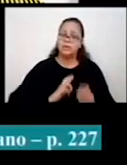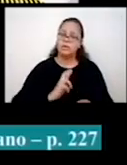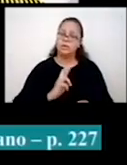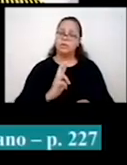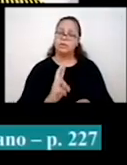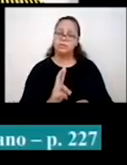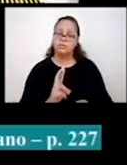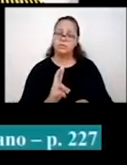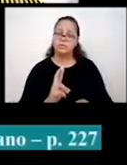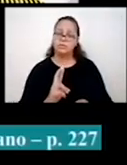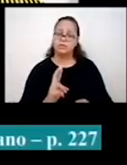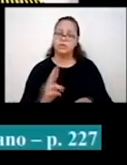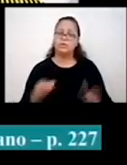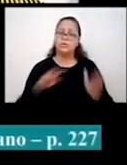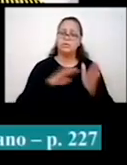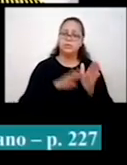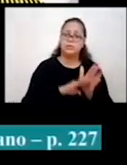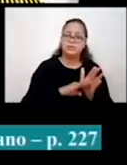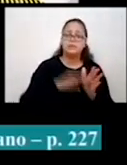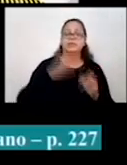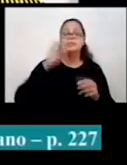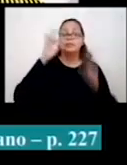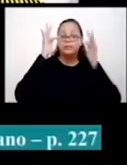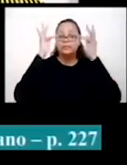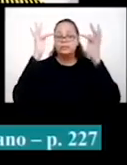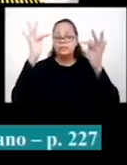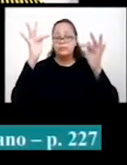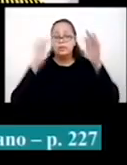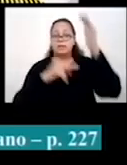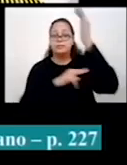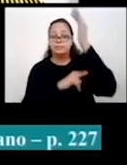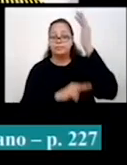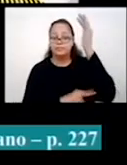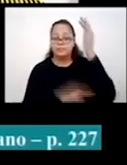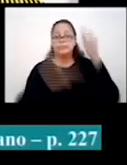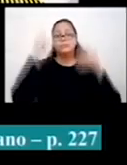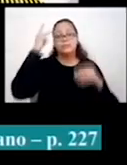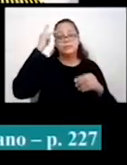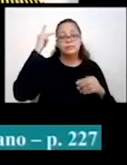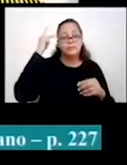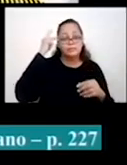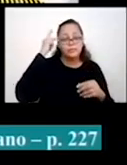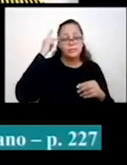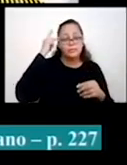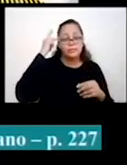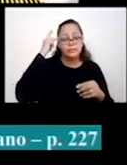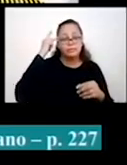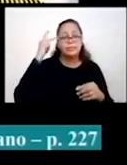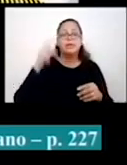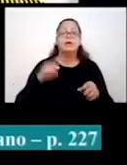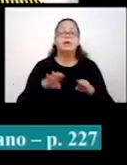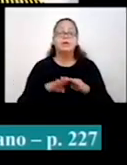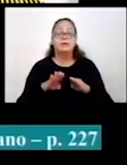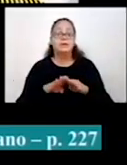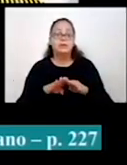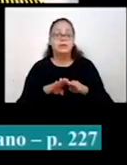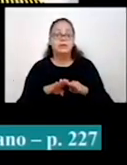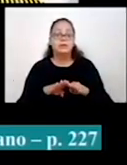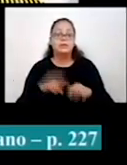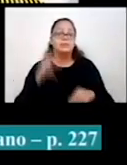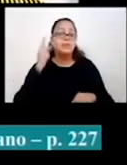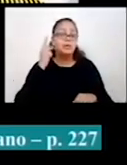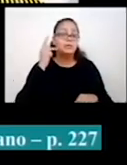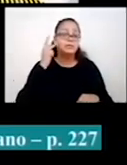acaba atraindo aí fiéis de diversas regiões do país, né, como Aparecida, no estado de São Paulo, Juazeiro do Norte,